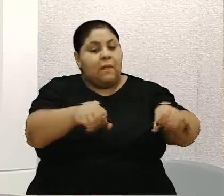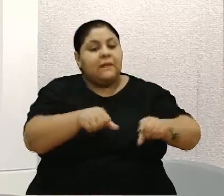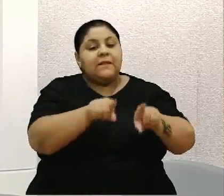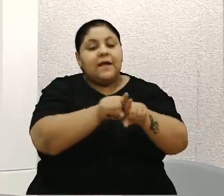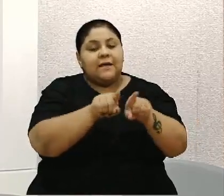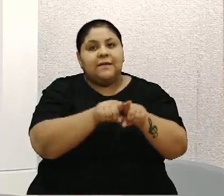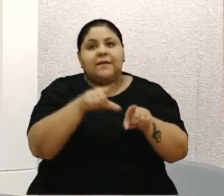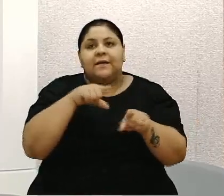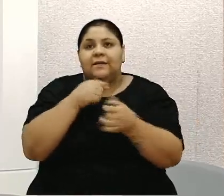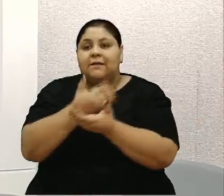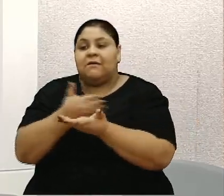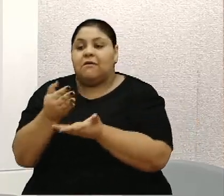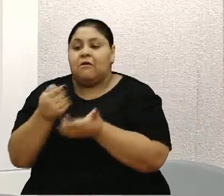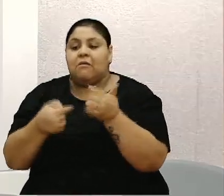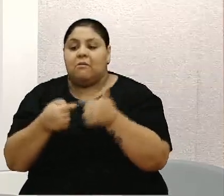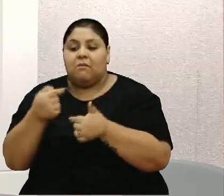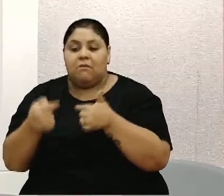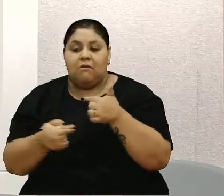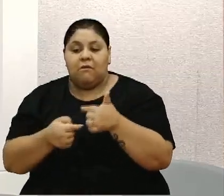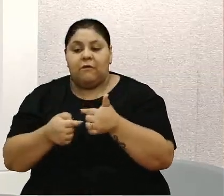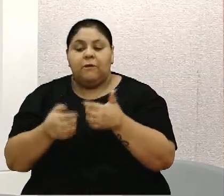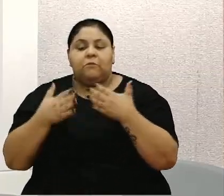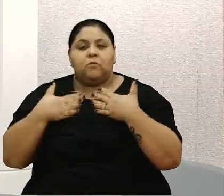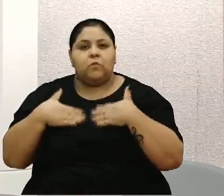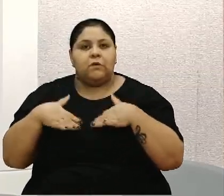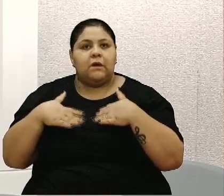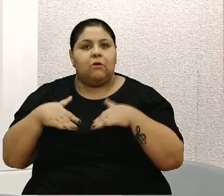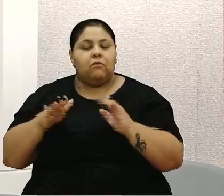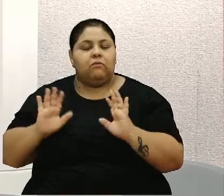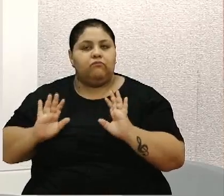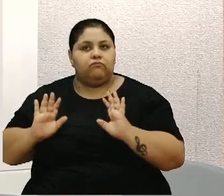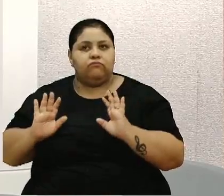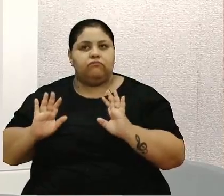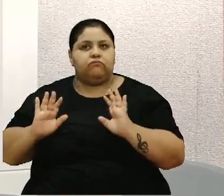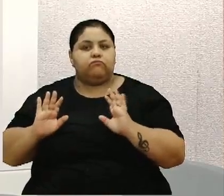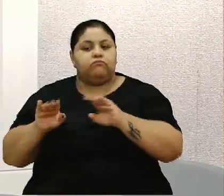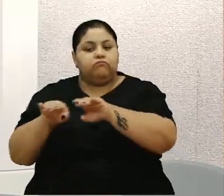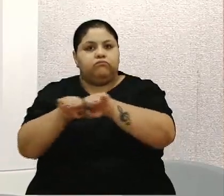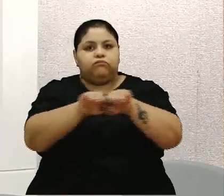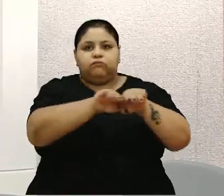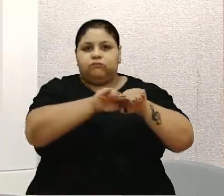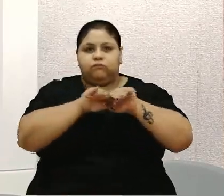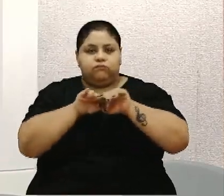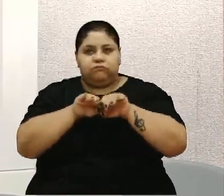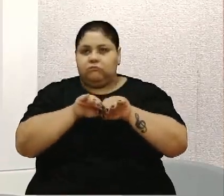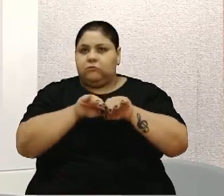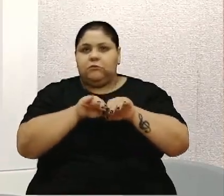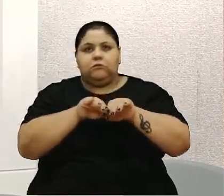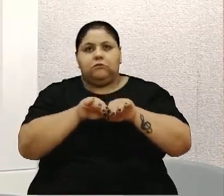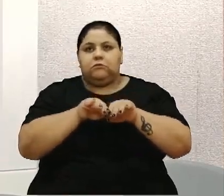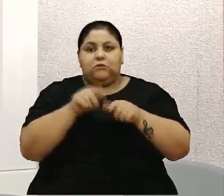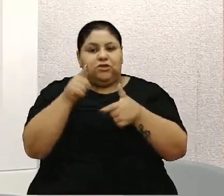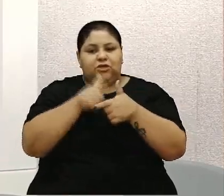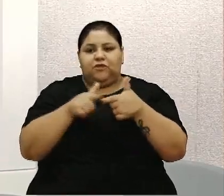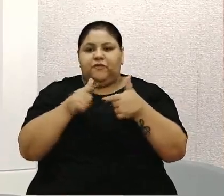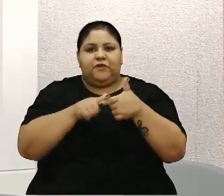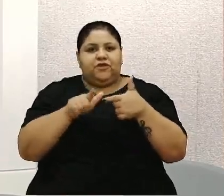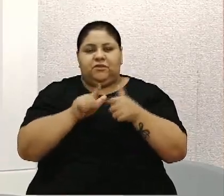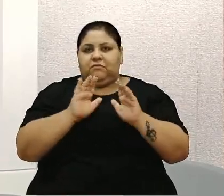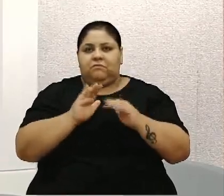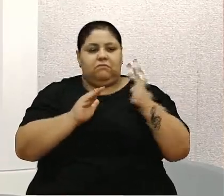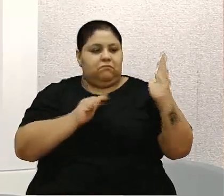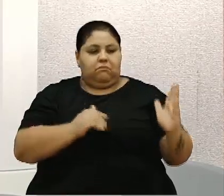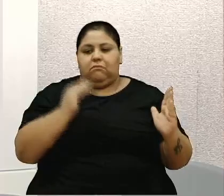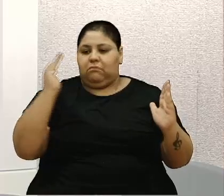gente tem que começar a debater isso de forma harmoniosa. Não é nem 100% para um lado, nem 100% para o outro. A gente tem que achar uma